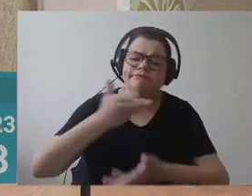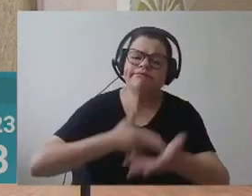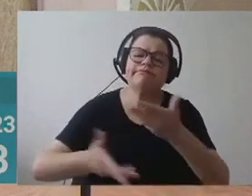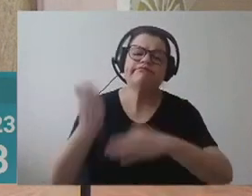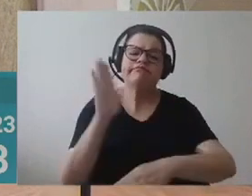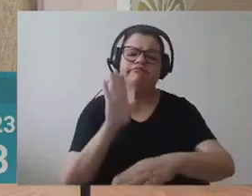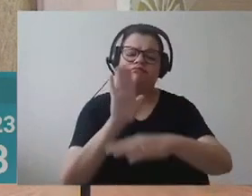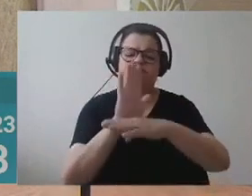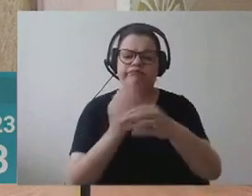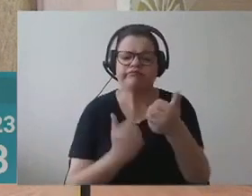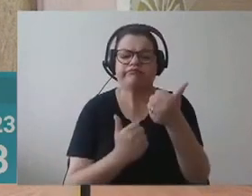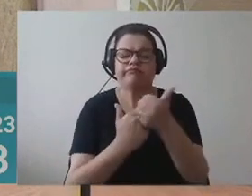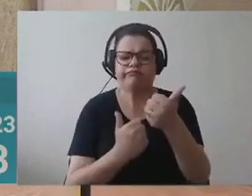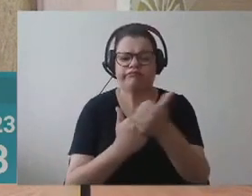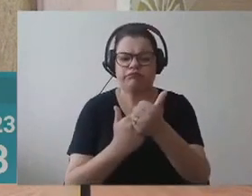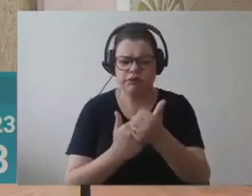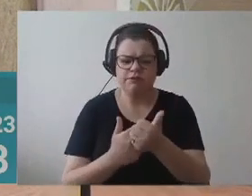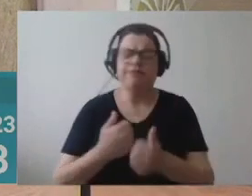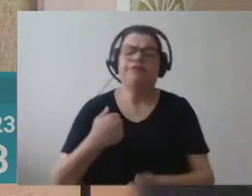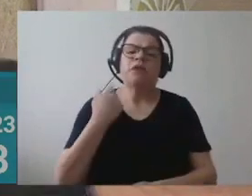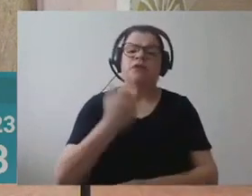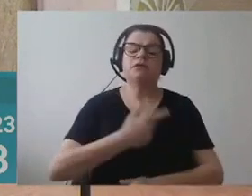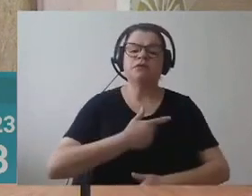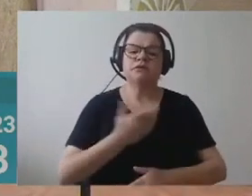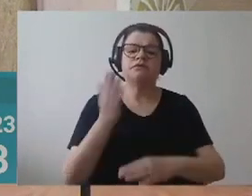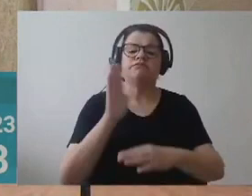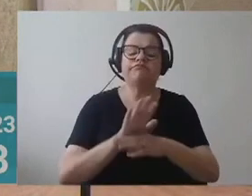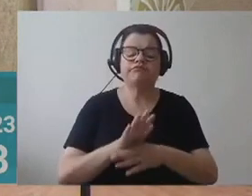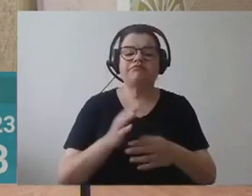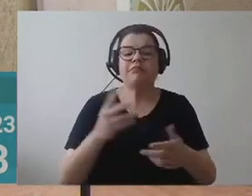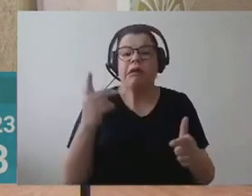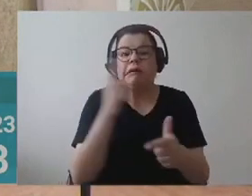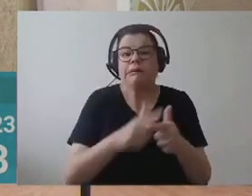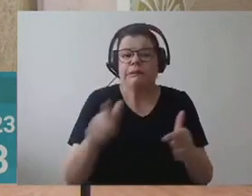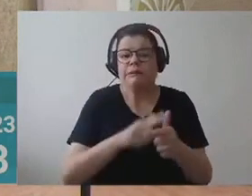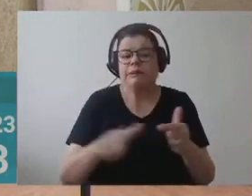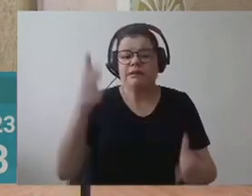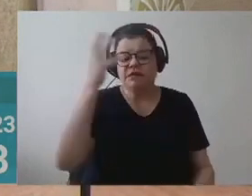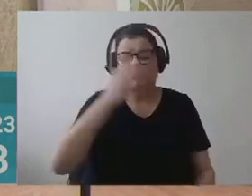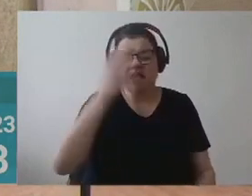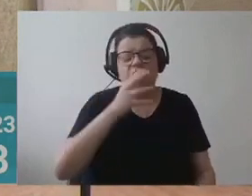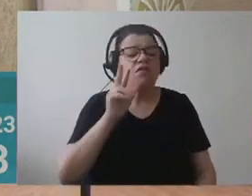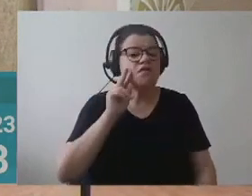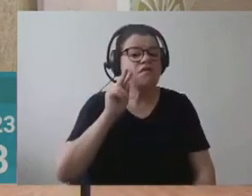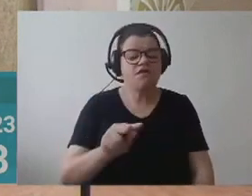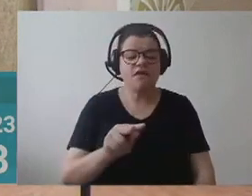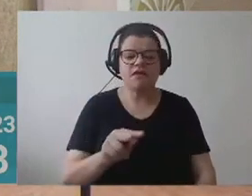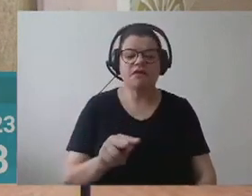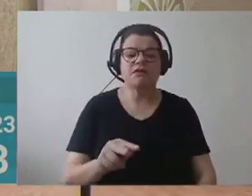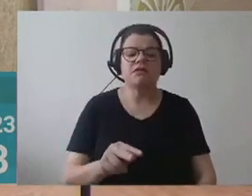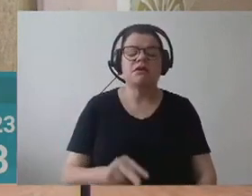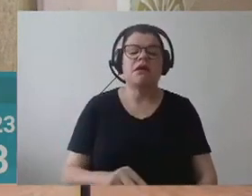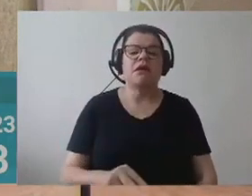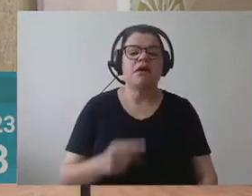com a situação quando acontece alguma catástrofe. E eu tenho visto essa semana que algumas prefeituras e câmaras